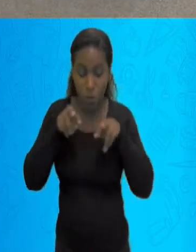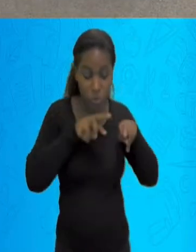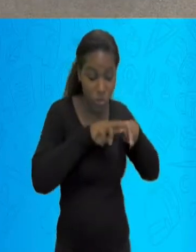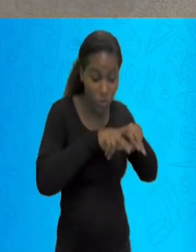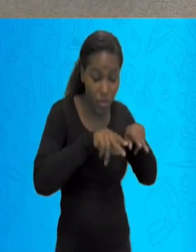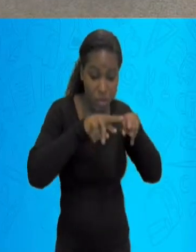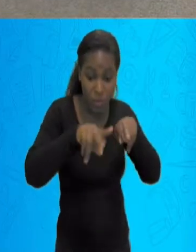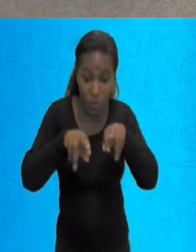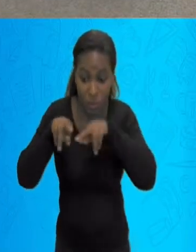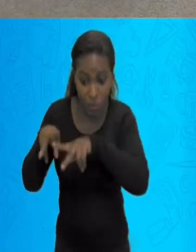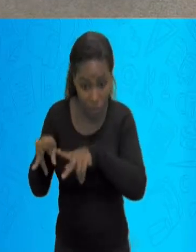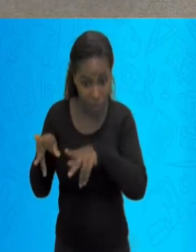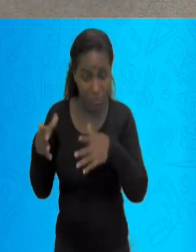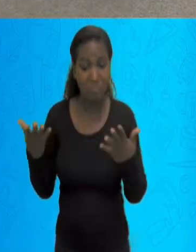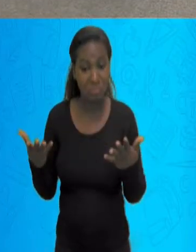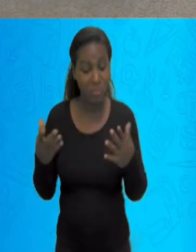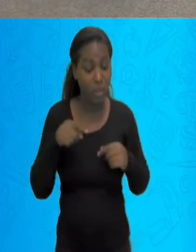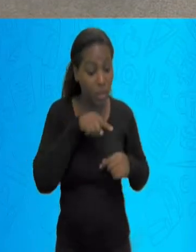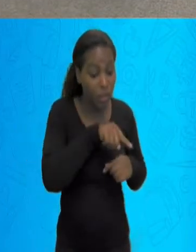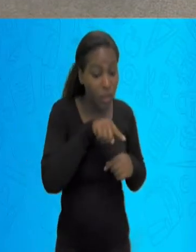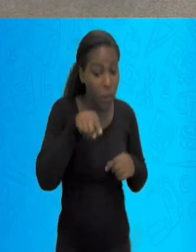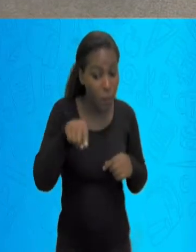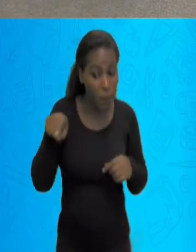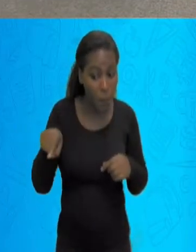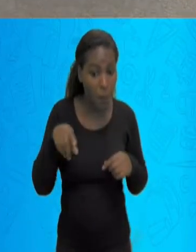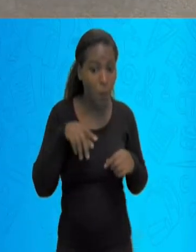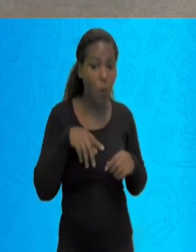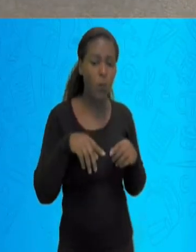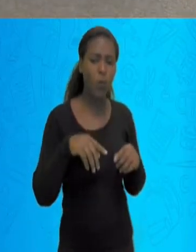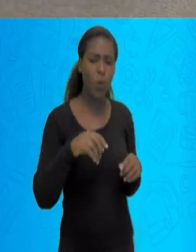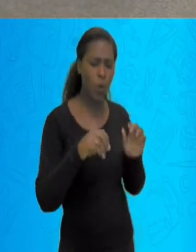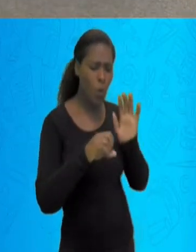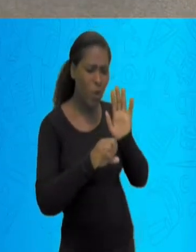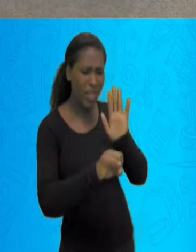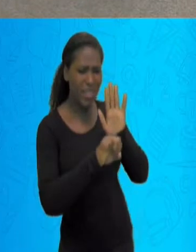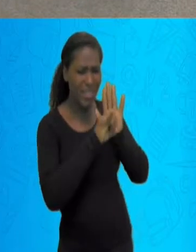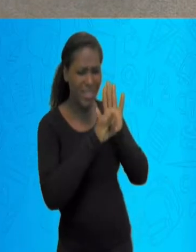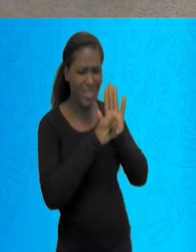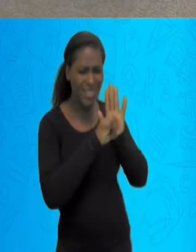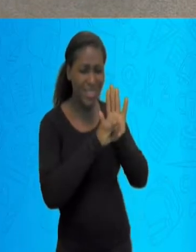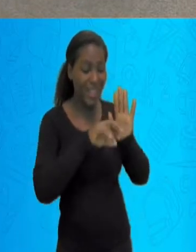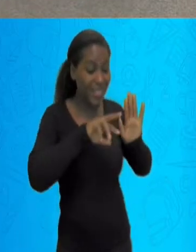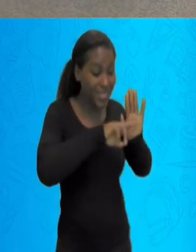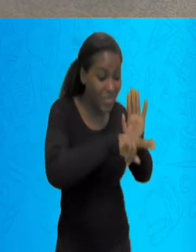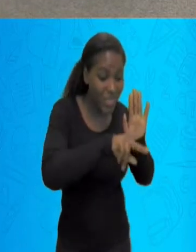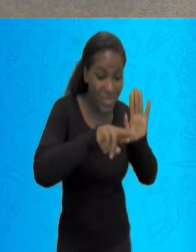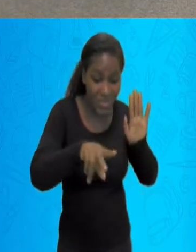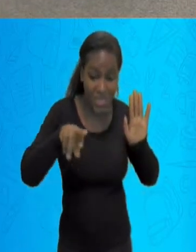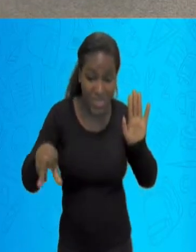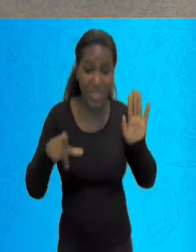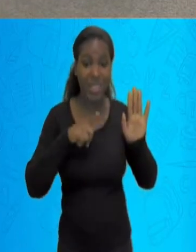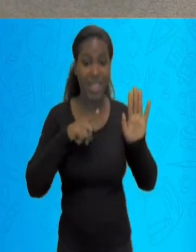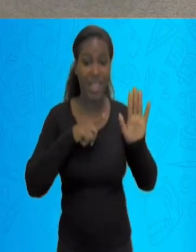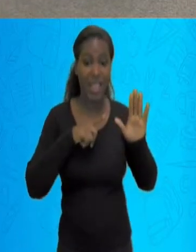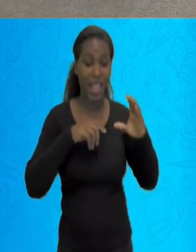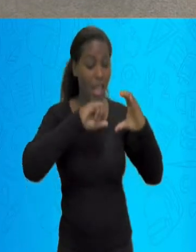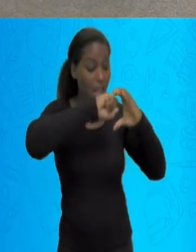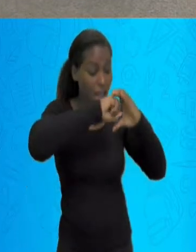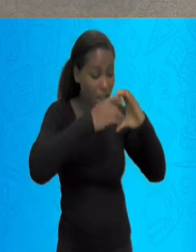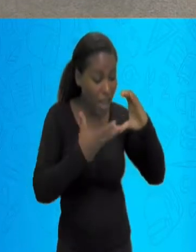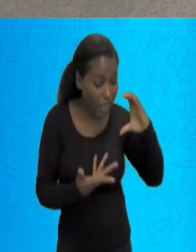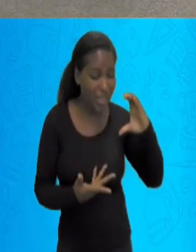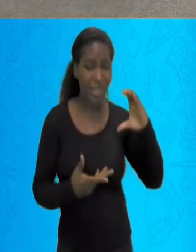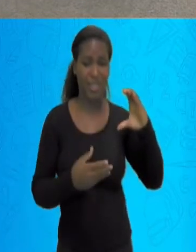que formam a identidade social de um povo. Então eu vou falar um pouquinho aqui sobre esse termo, cultura popular. Isso